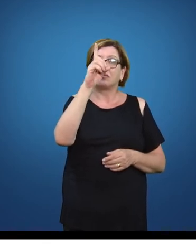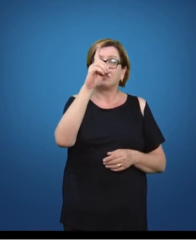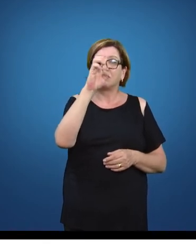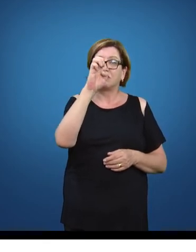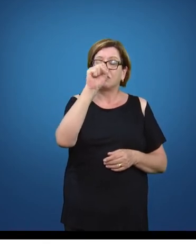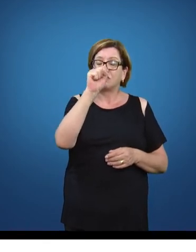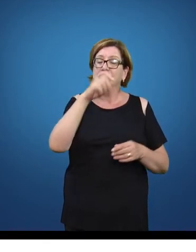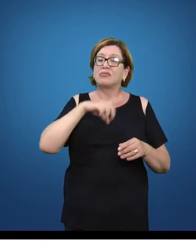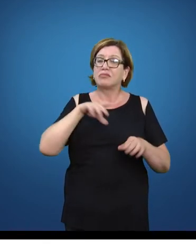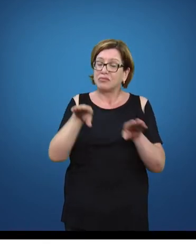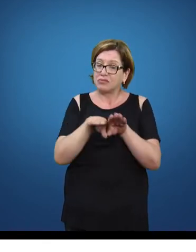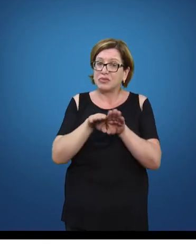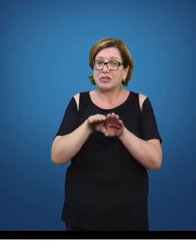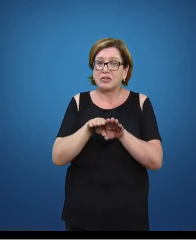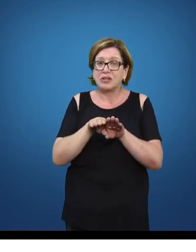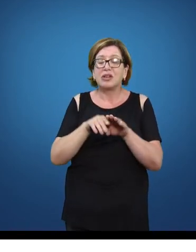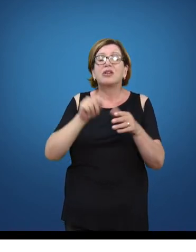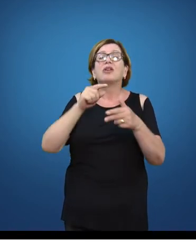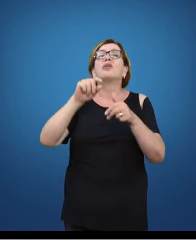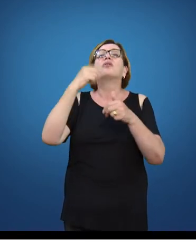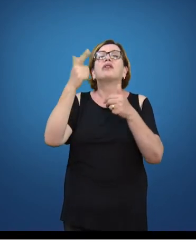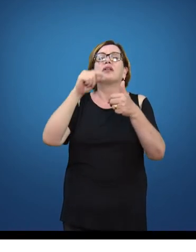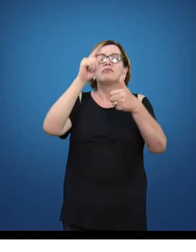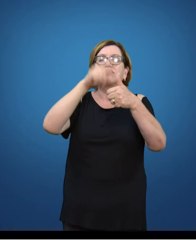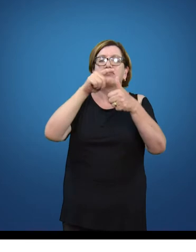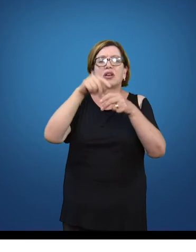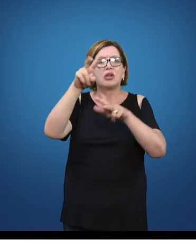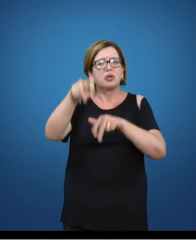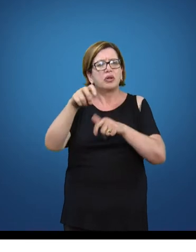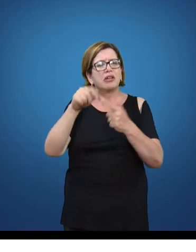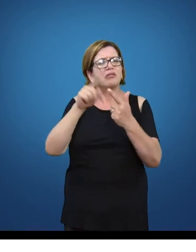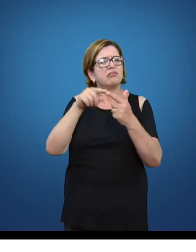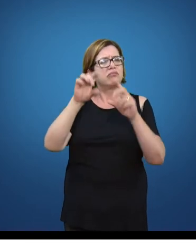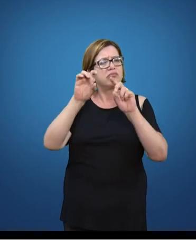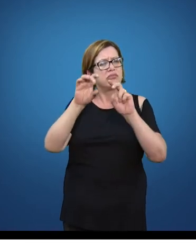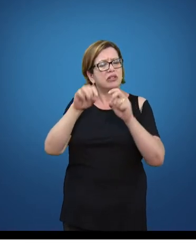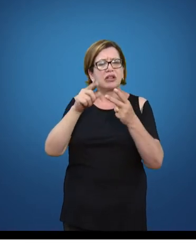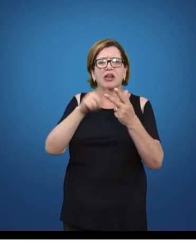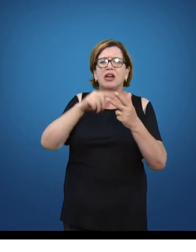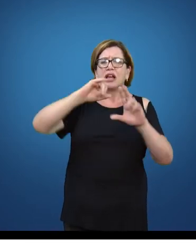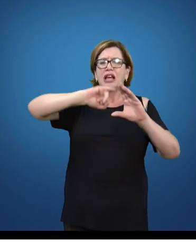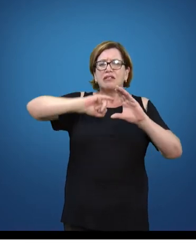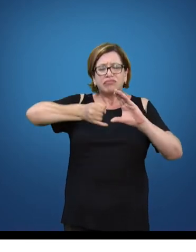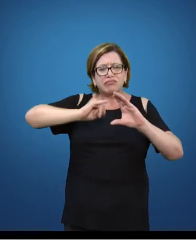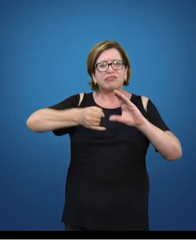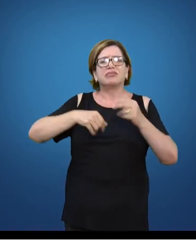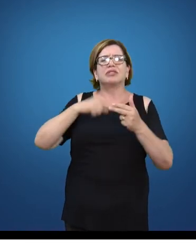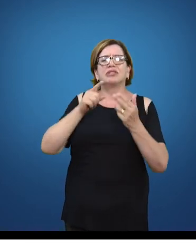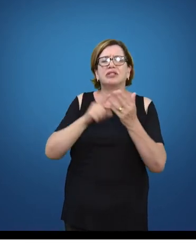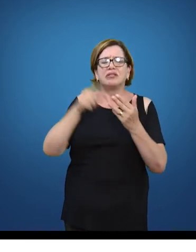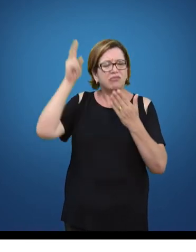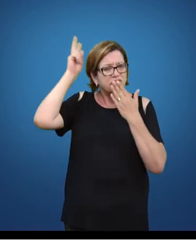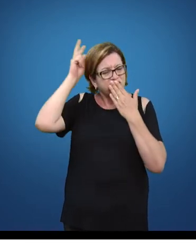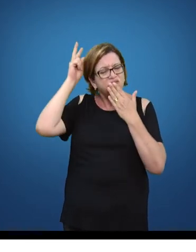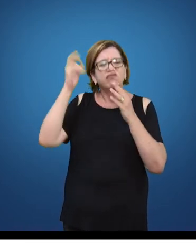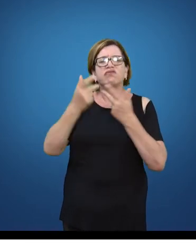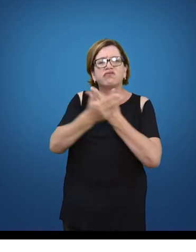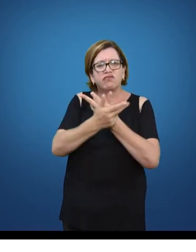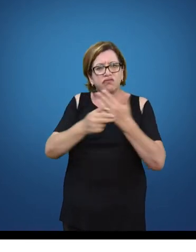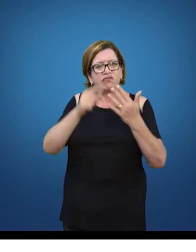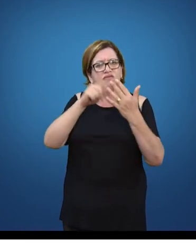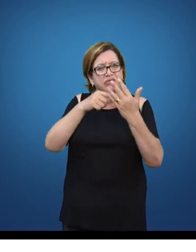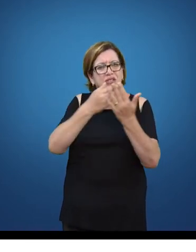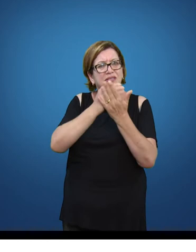campo educação especial educação de jovens e adultos educação indígena educação